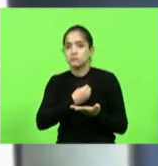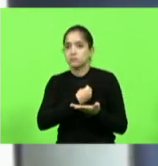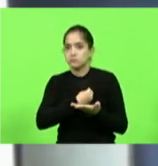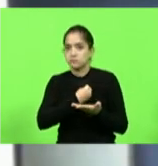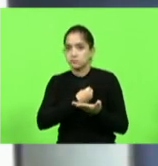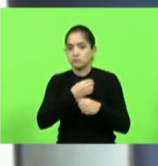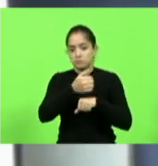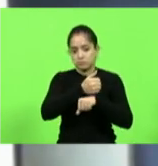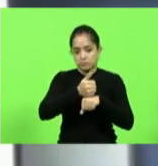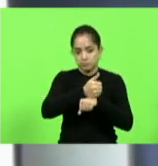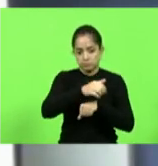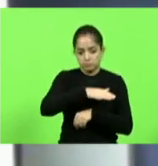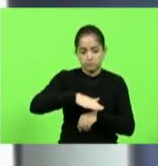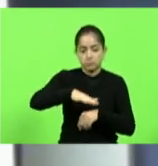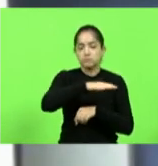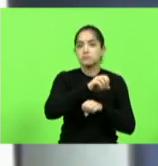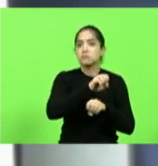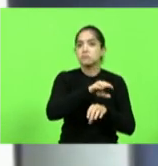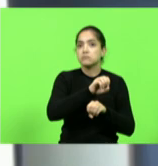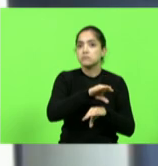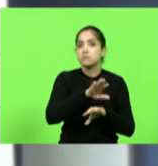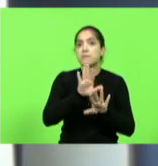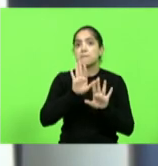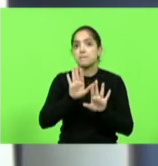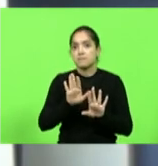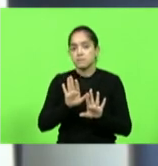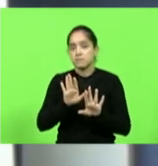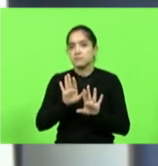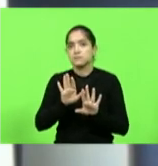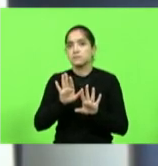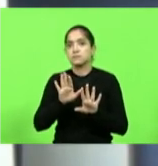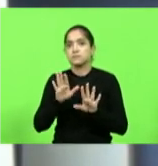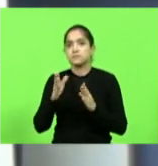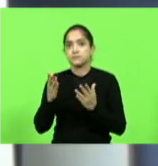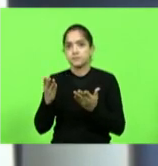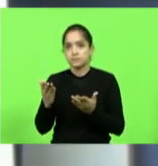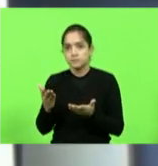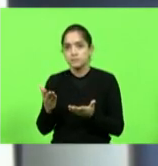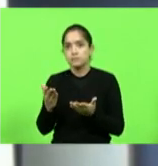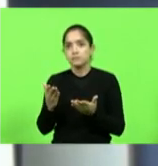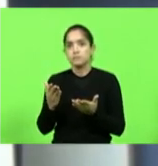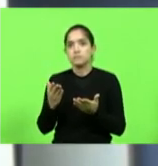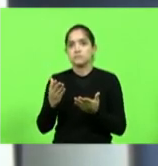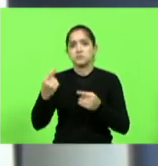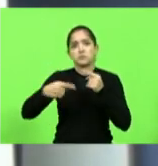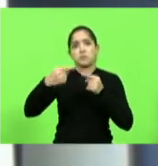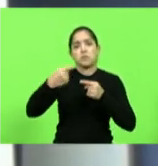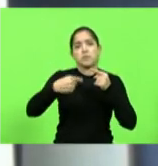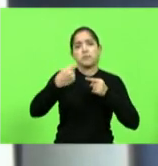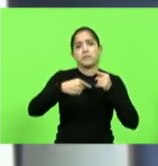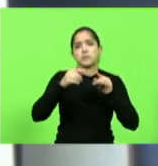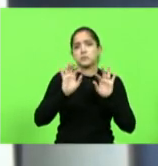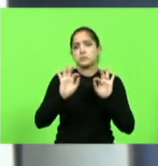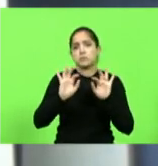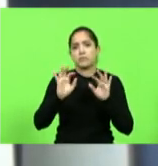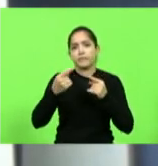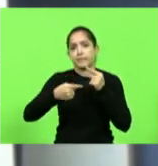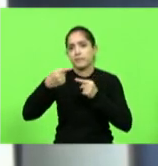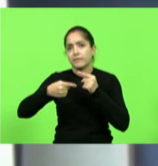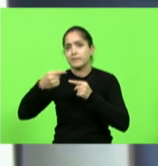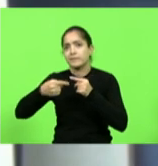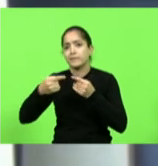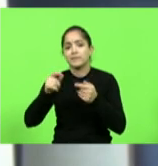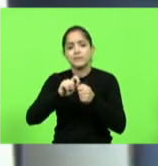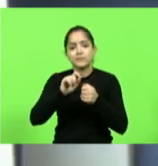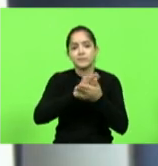educação, né, mais apenas uma falácia, um faz de conta,